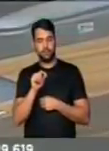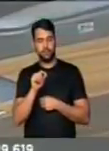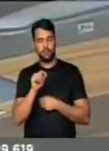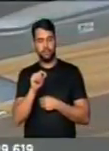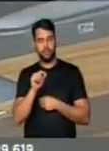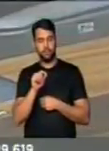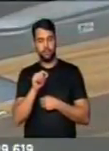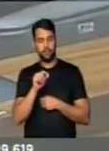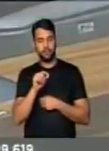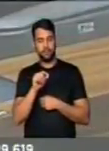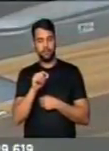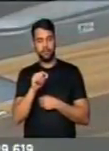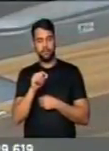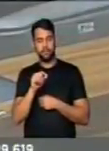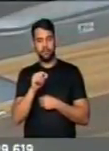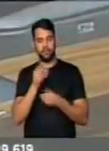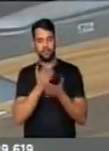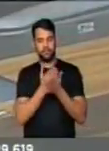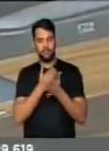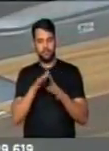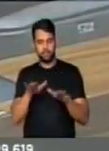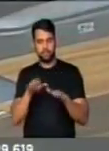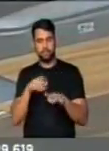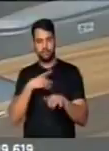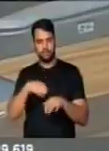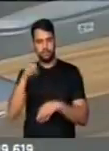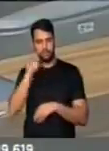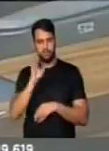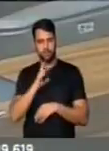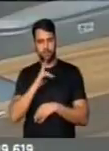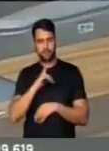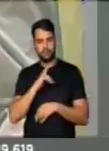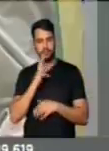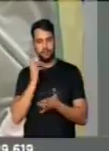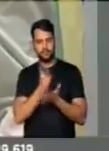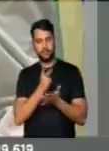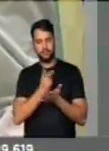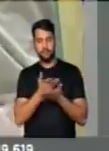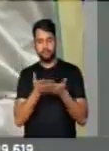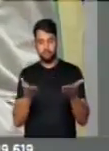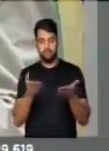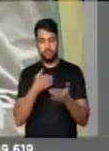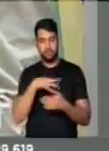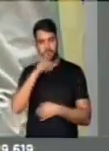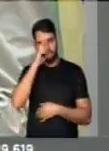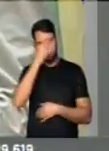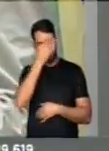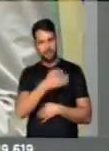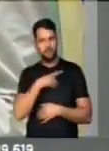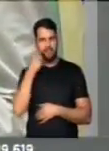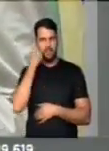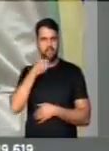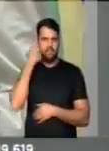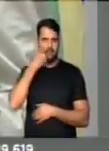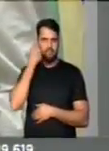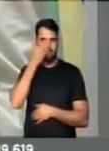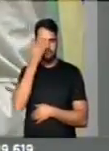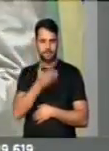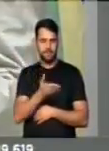o desmonte que esse país foi vítima. Vossa Excelência é uma